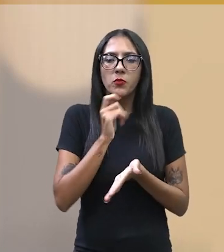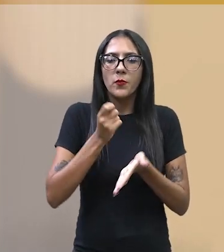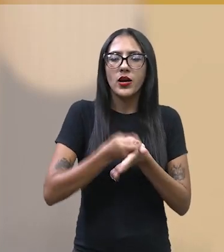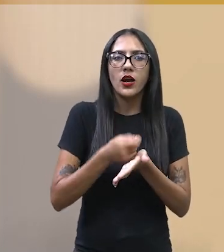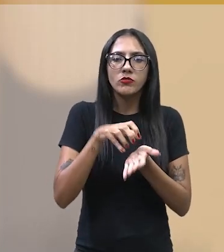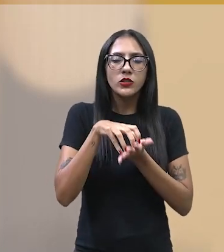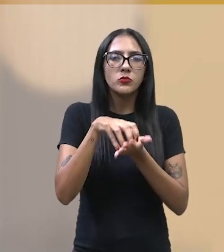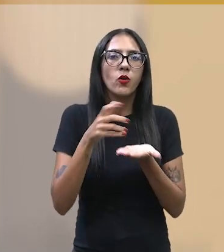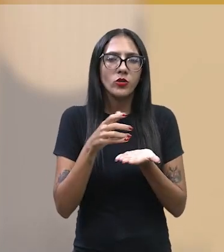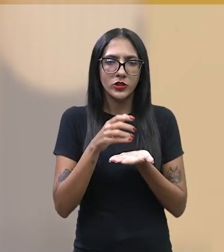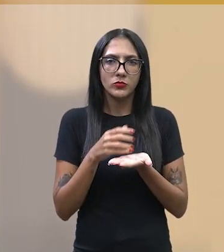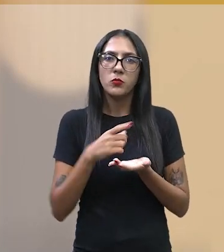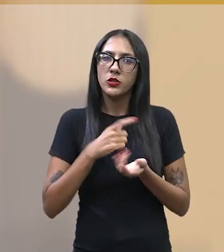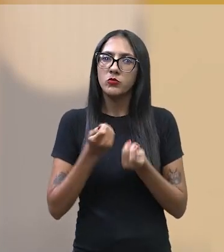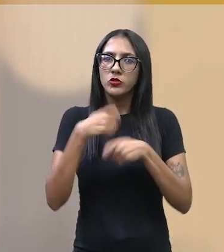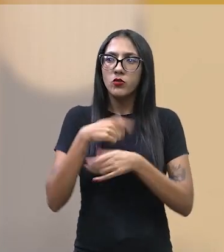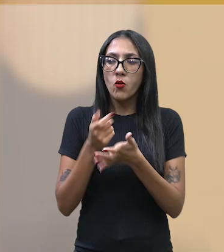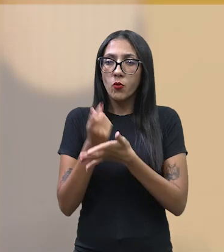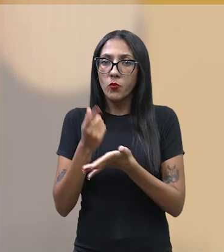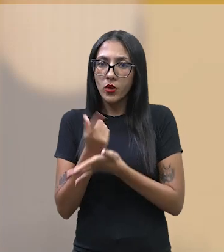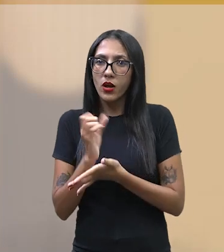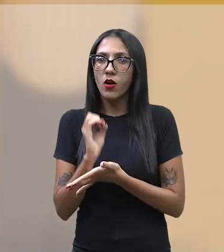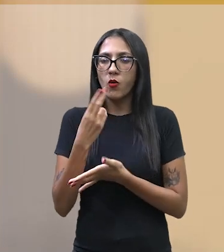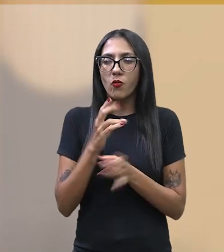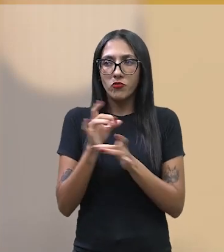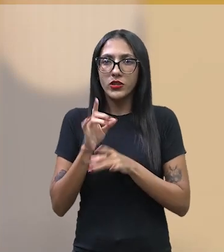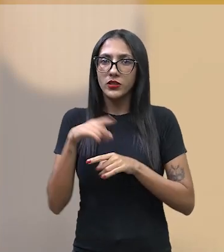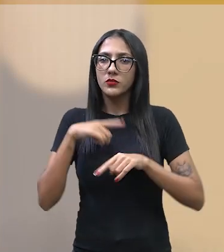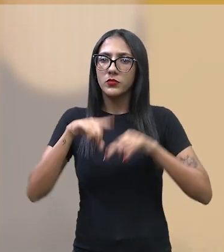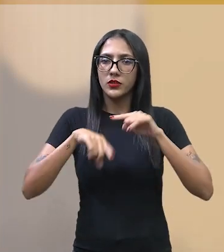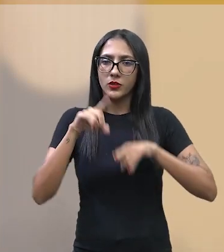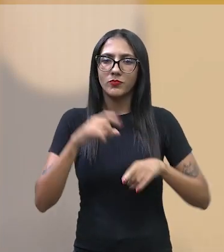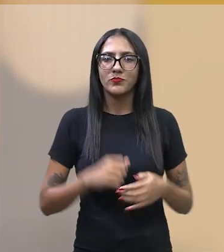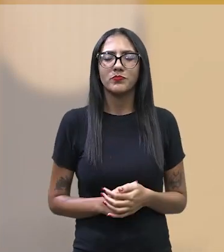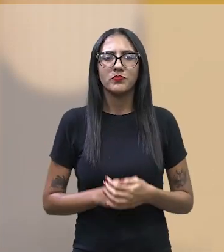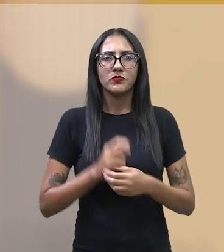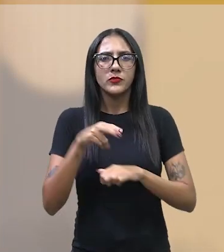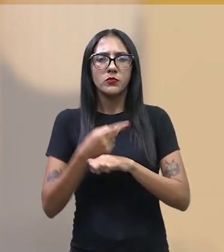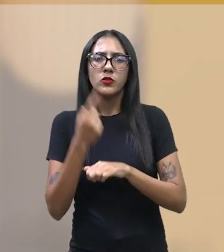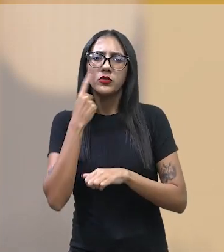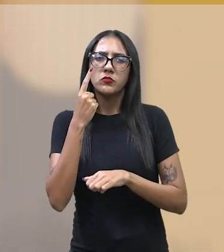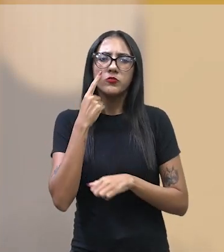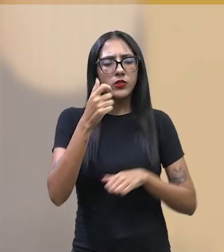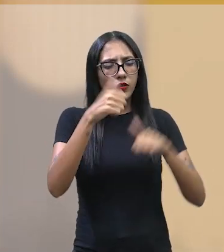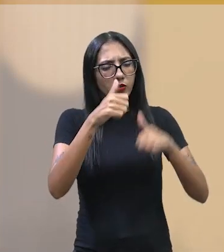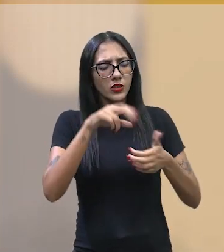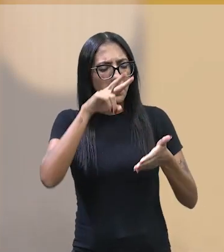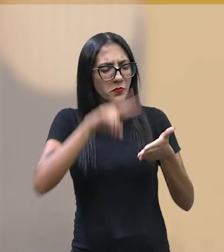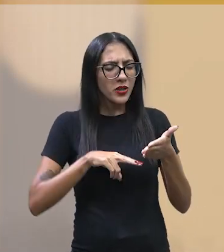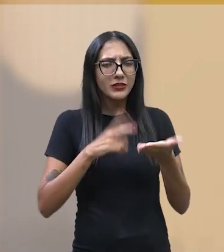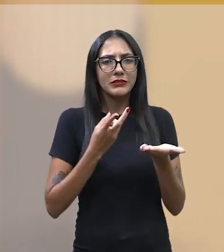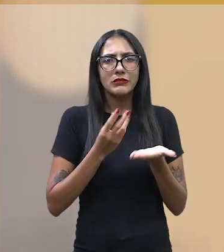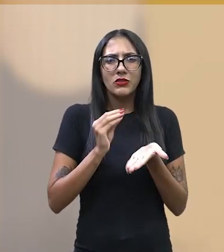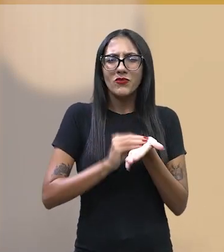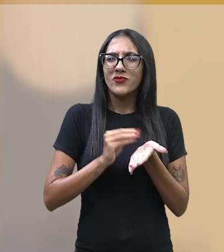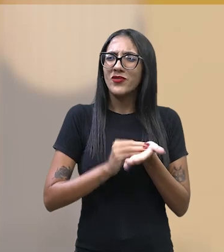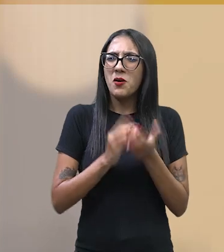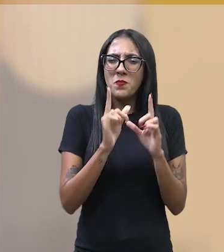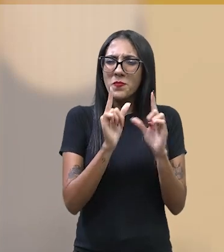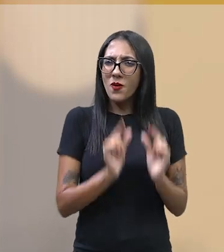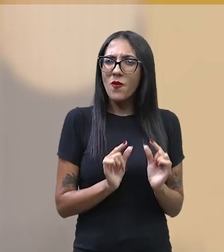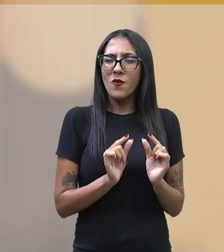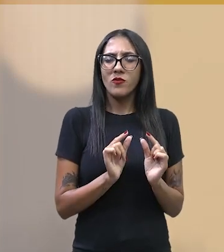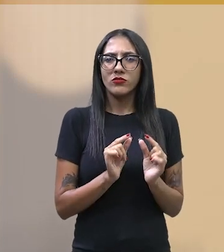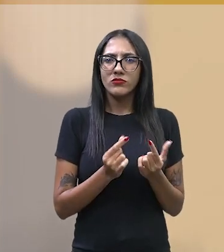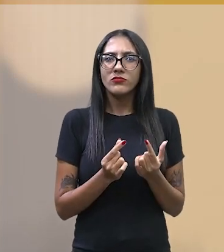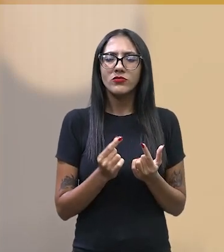para poder ter esse produto. E às vezes a gente vai verificar ali no lucro e ele vai parecer pequeno. Por quê? Porque você não considerou